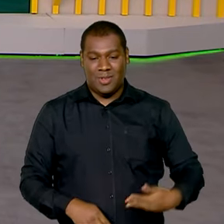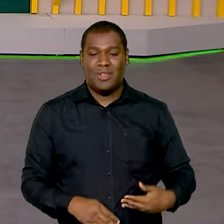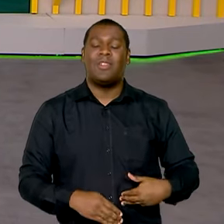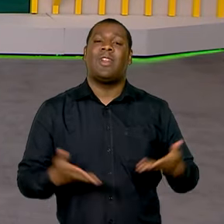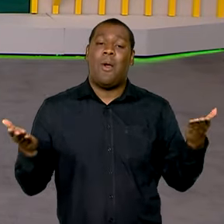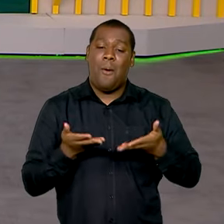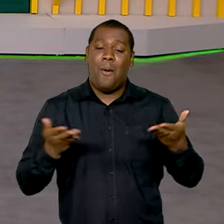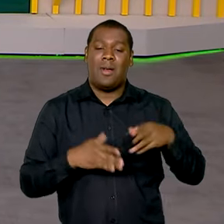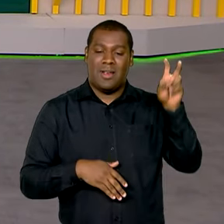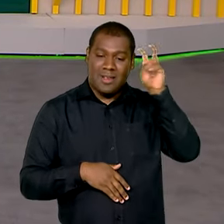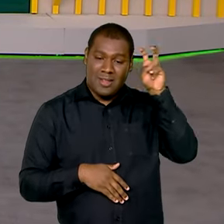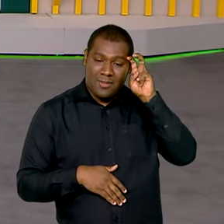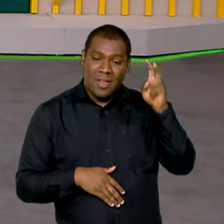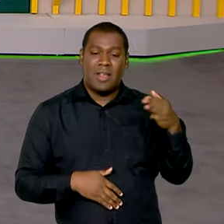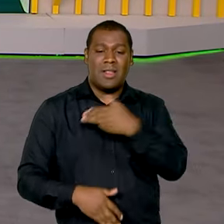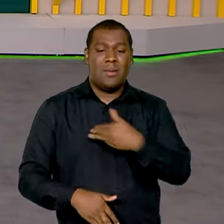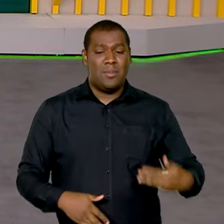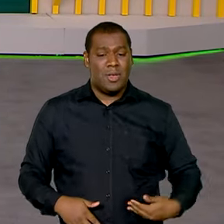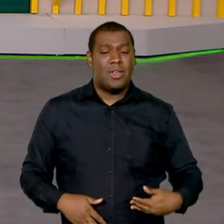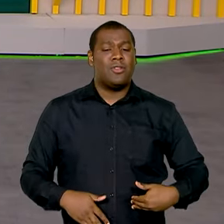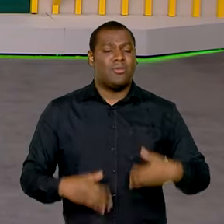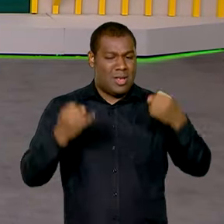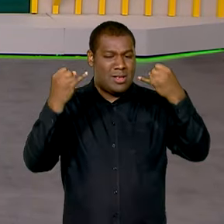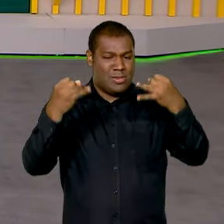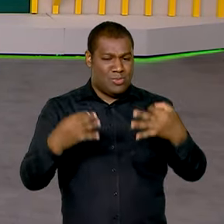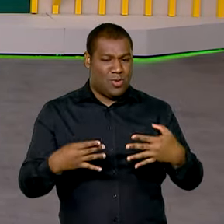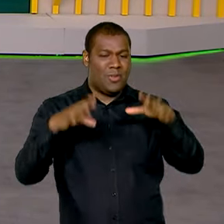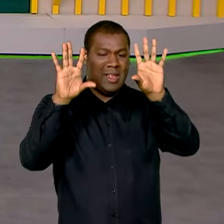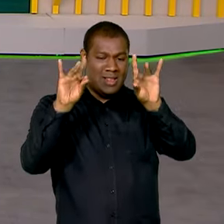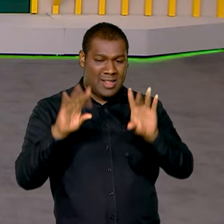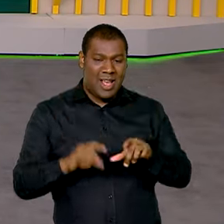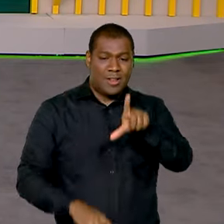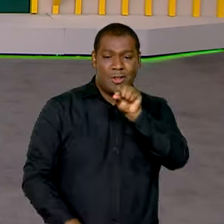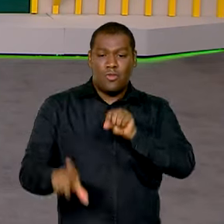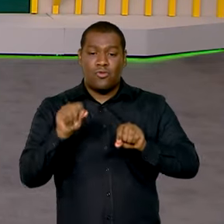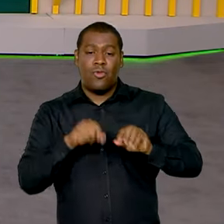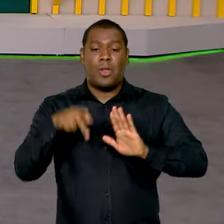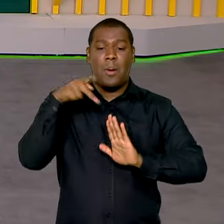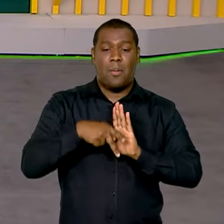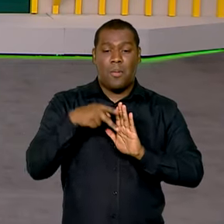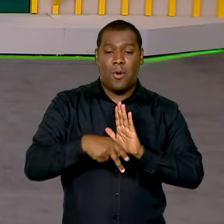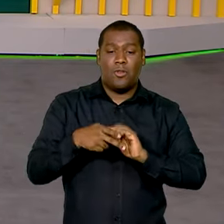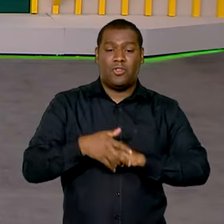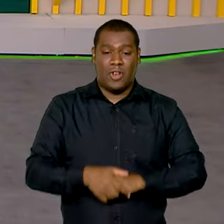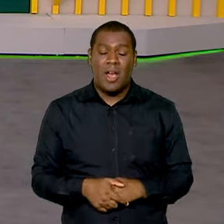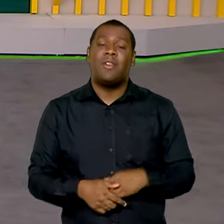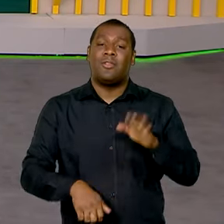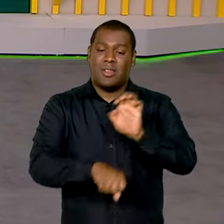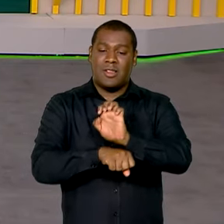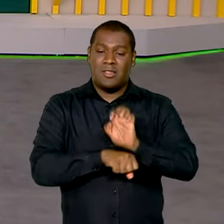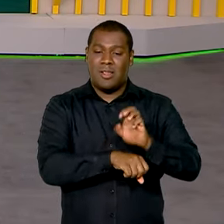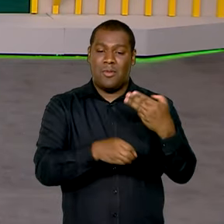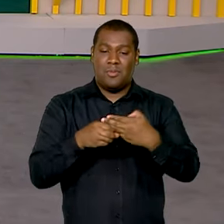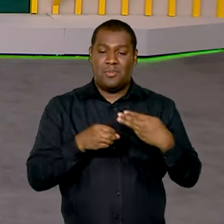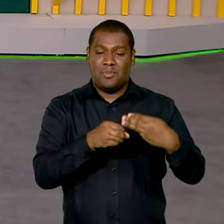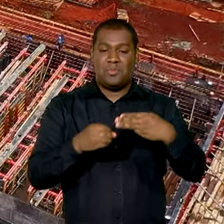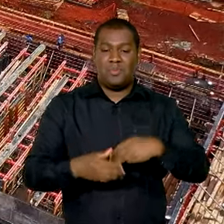deu detalhes de como será a escolha dos projetos enviados por estados e municípios.